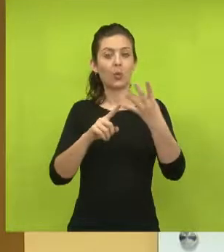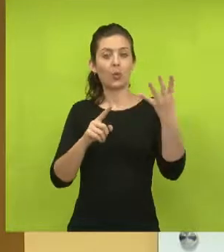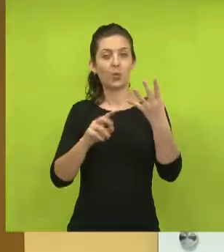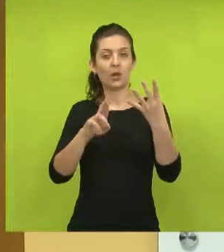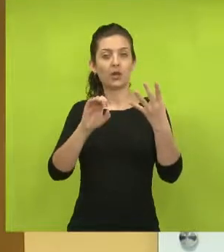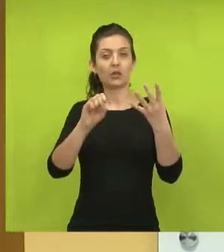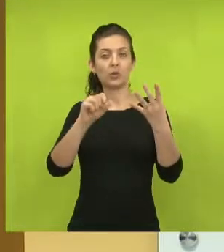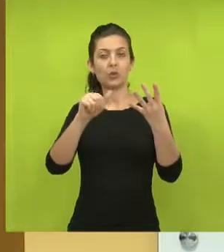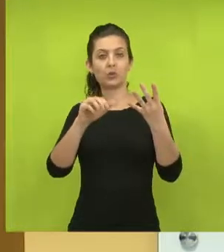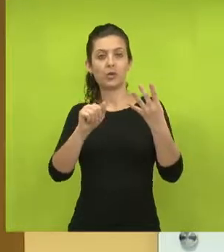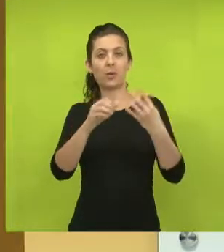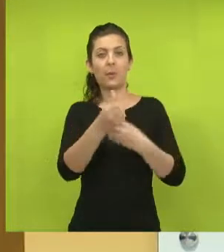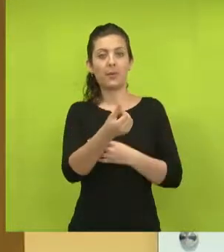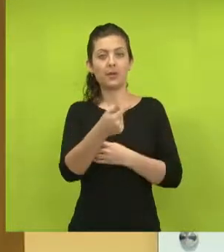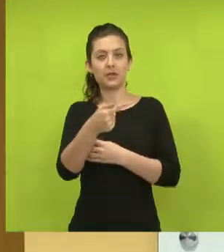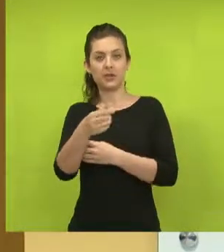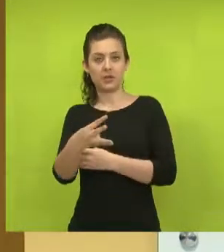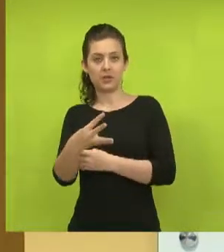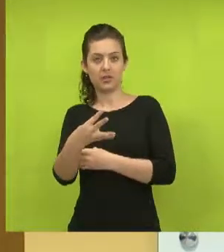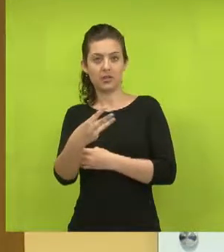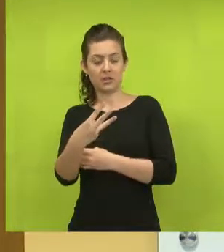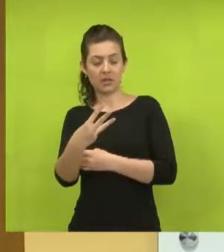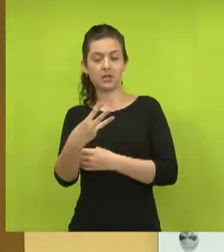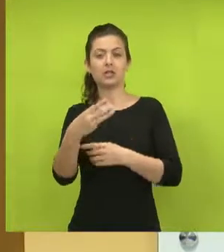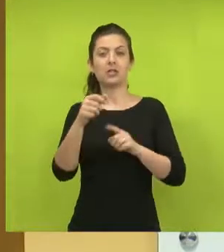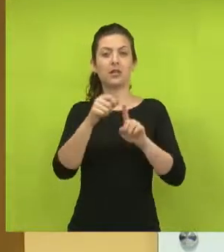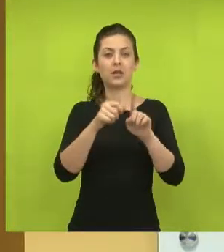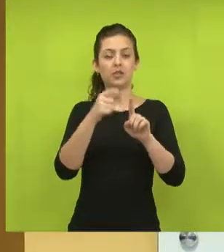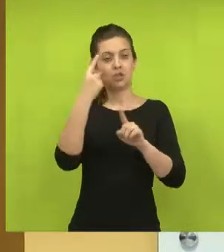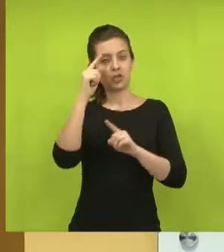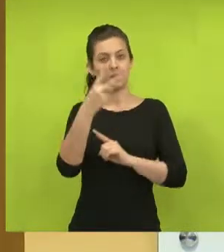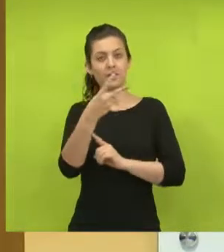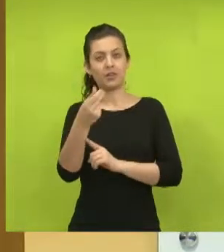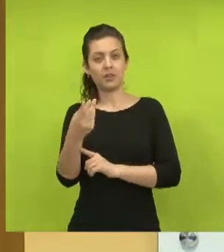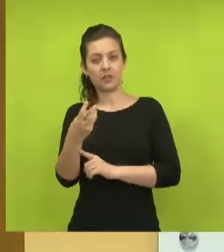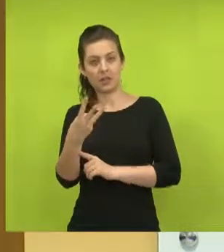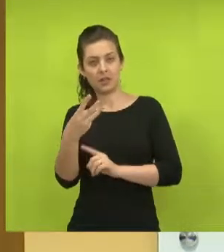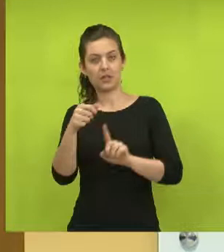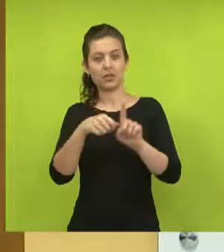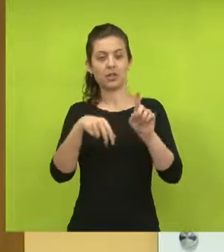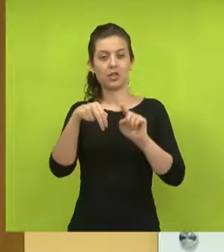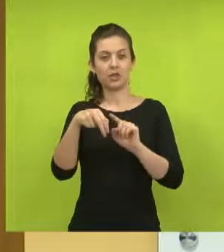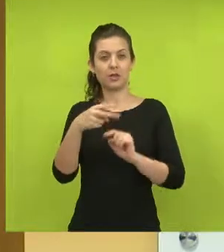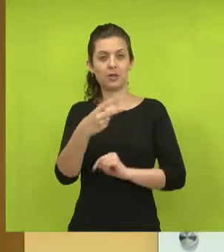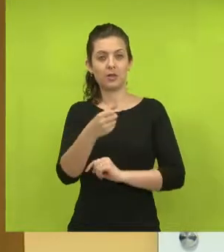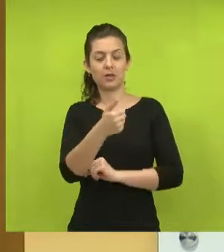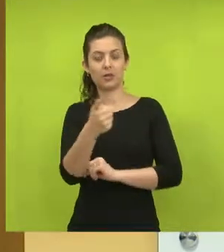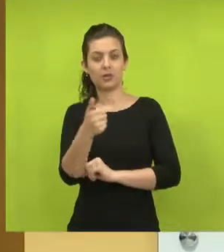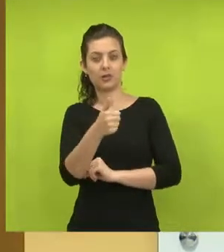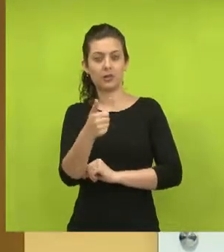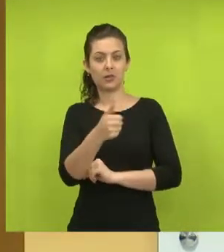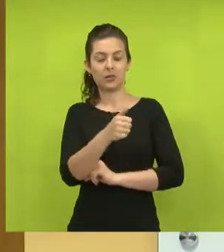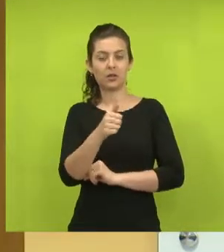Resolução 673-2011, de 23 de novembro de 2011. A Resolução